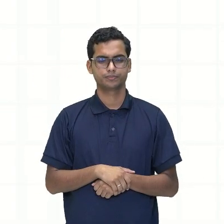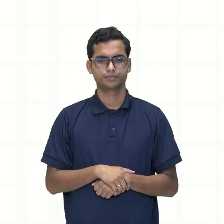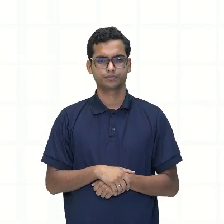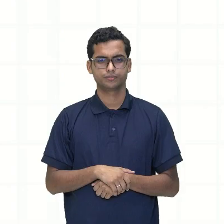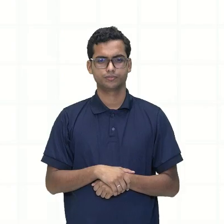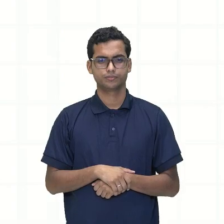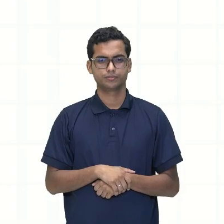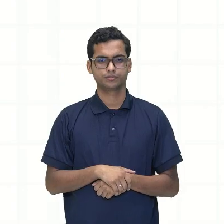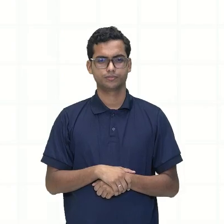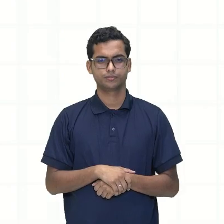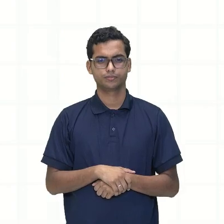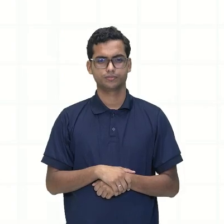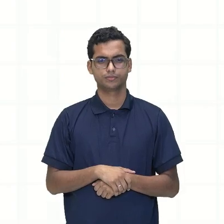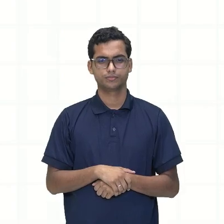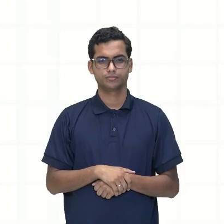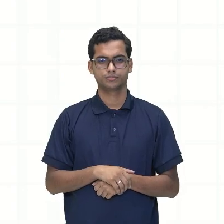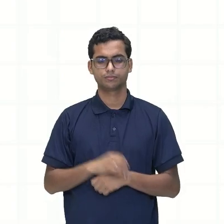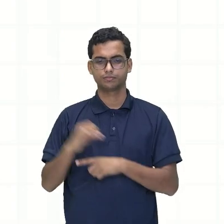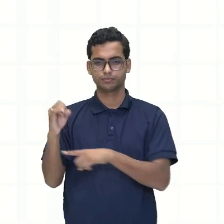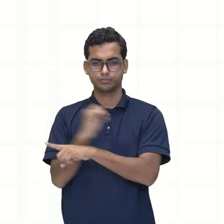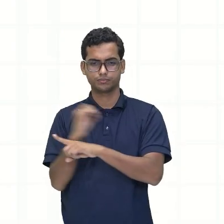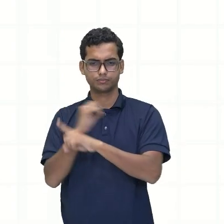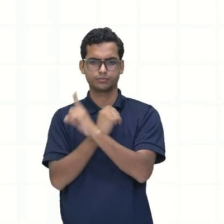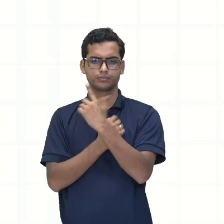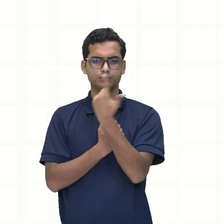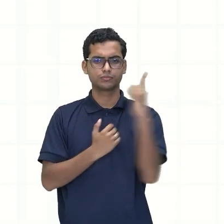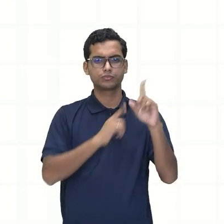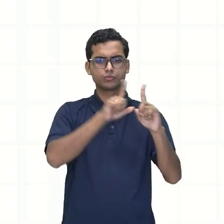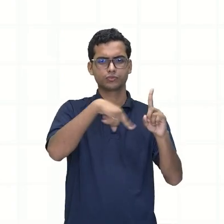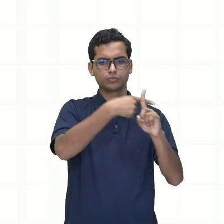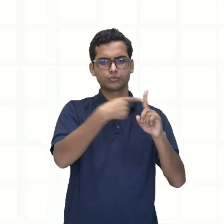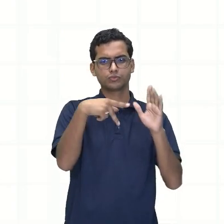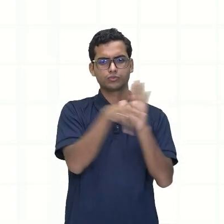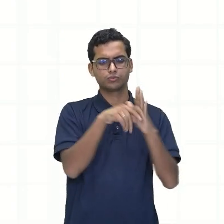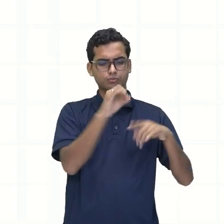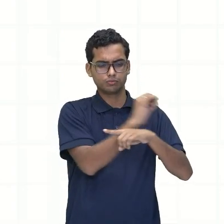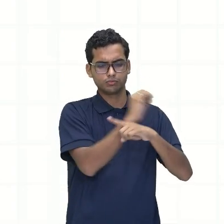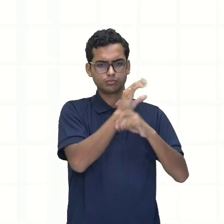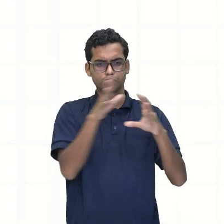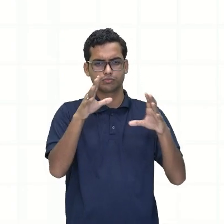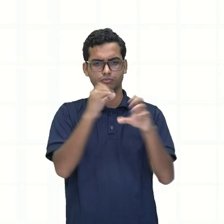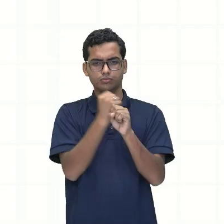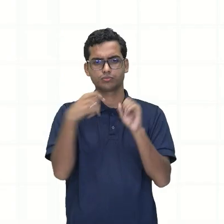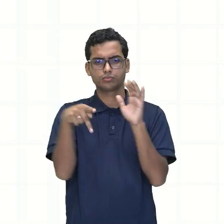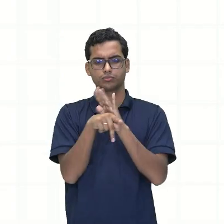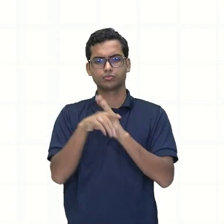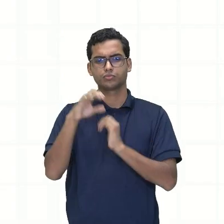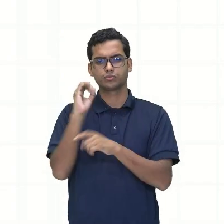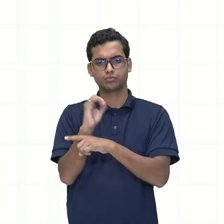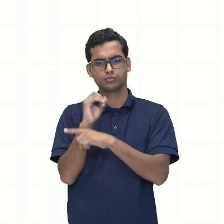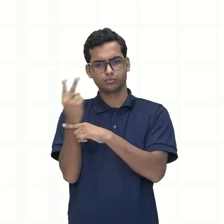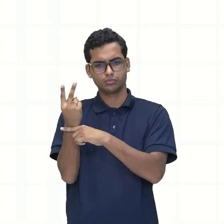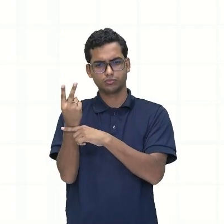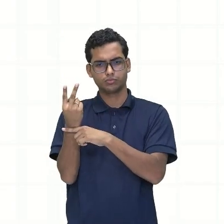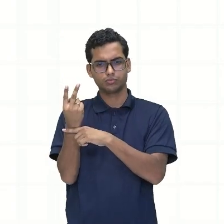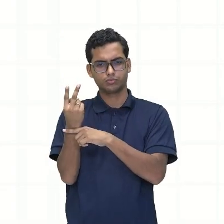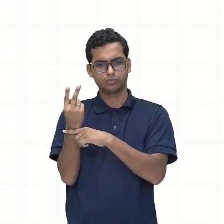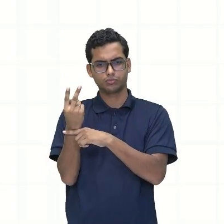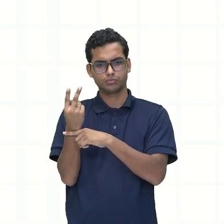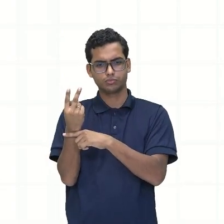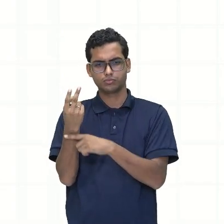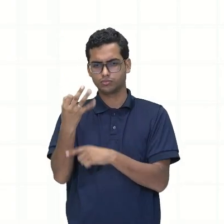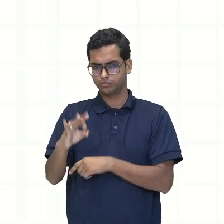outra molécula de oxigênio, formando o O2 novamente,